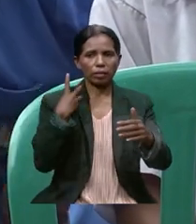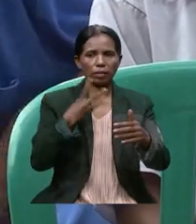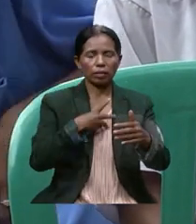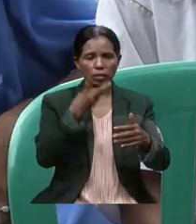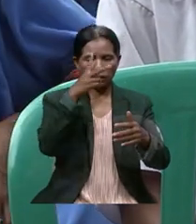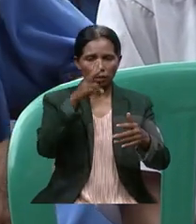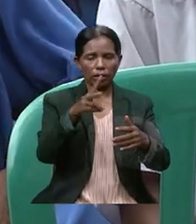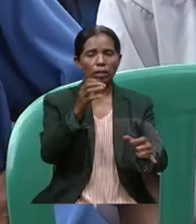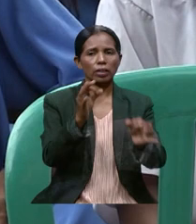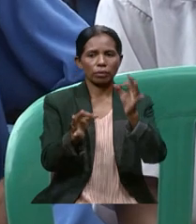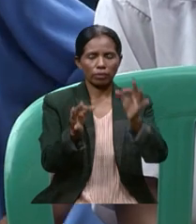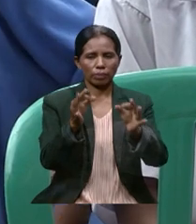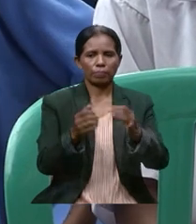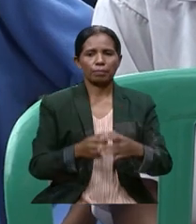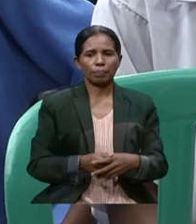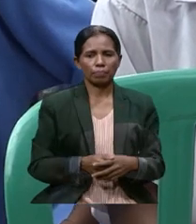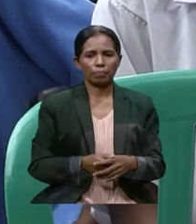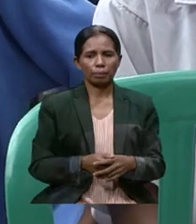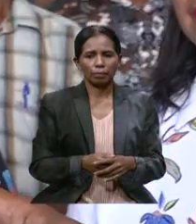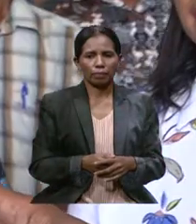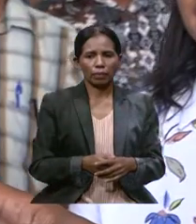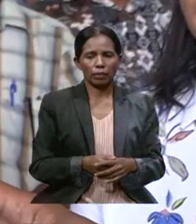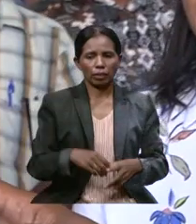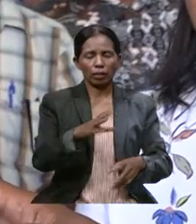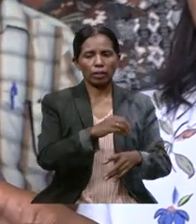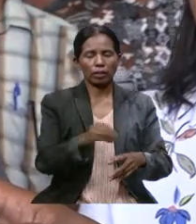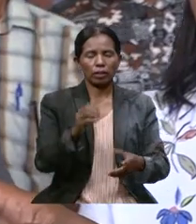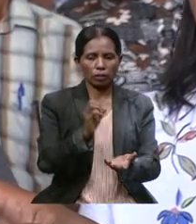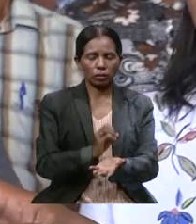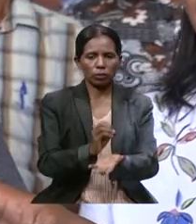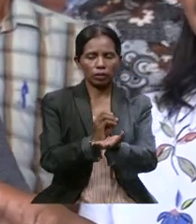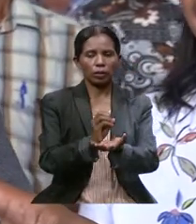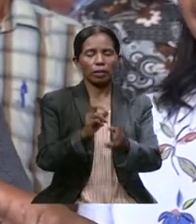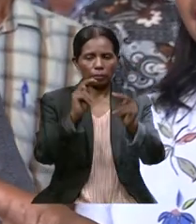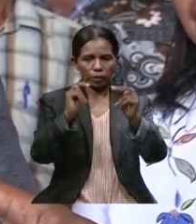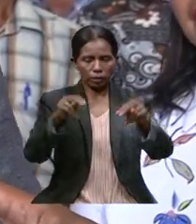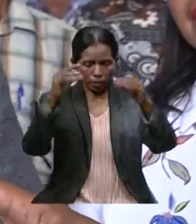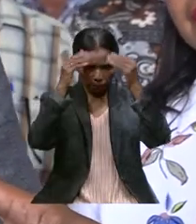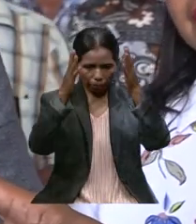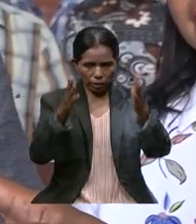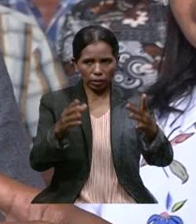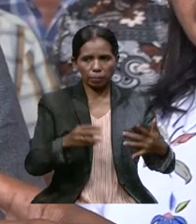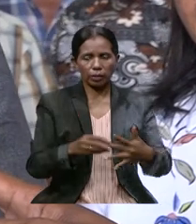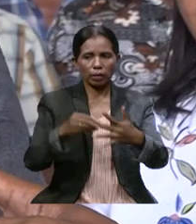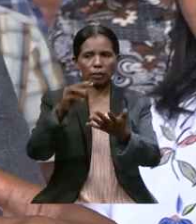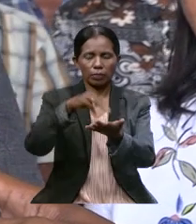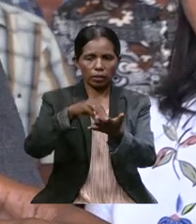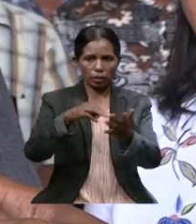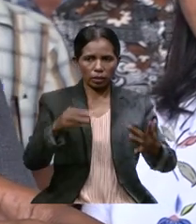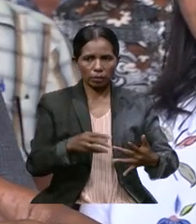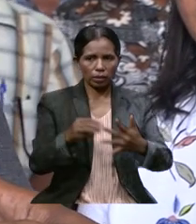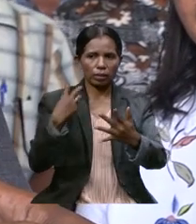rare, caric, e a real precisa para o sorcir, balo, específico, matéria específica, uma,